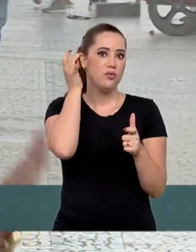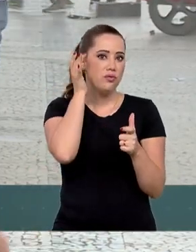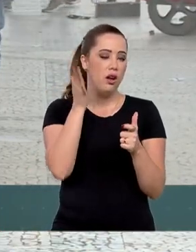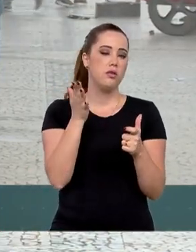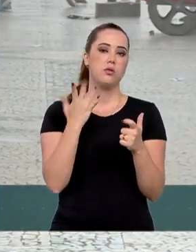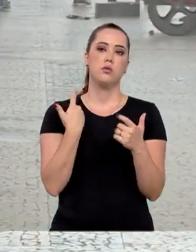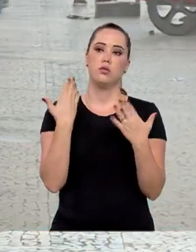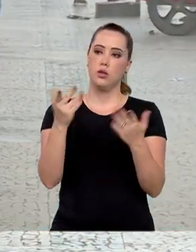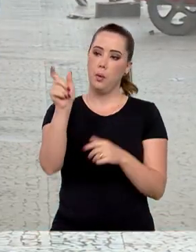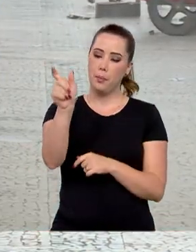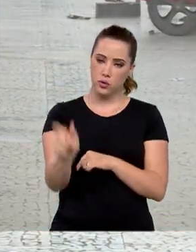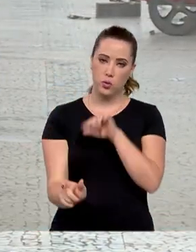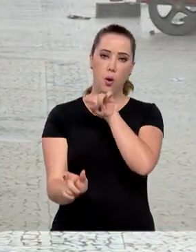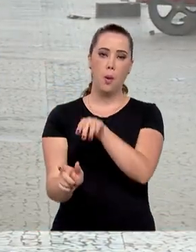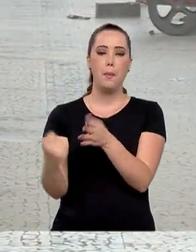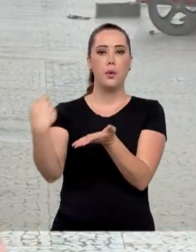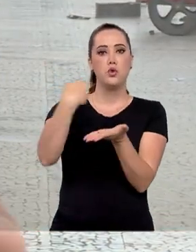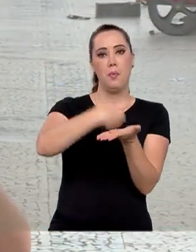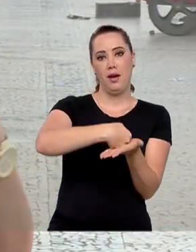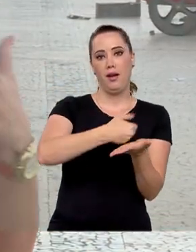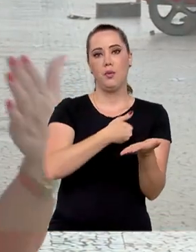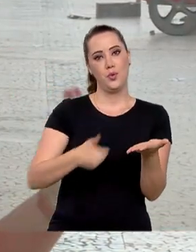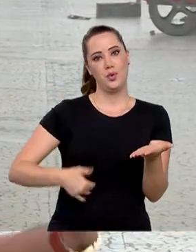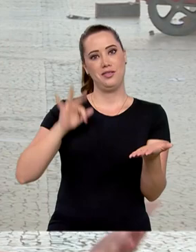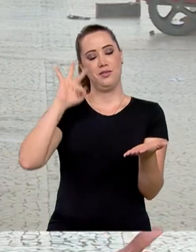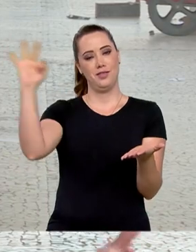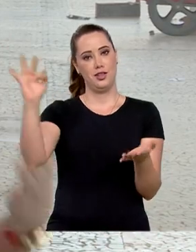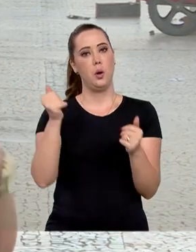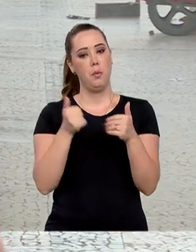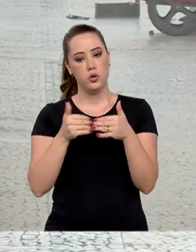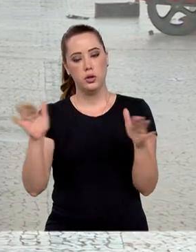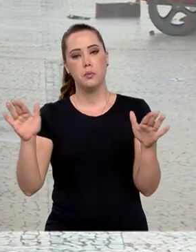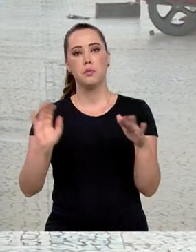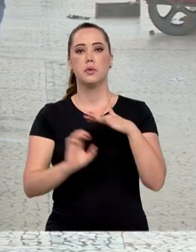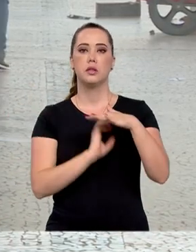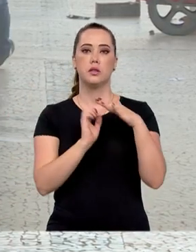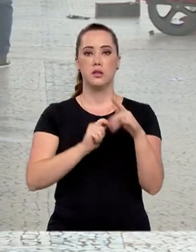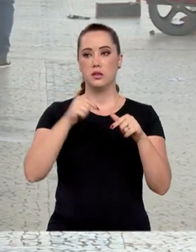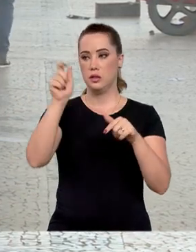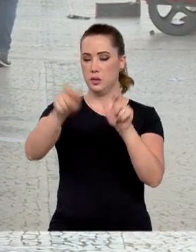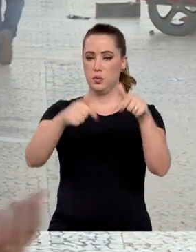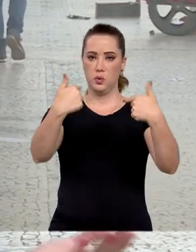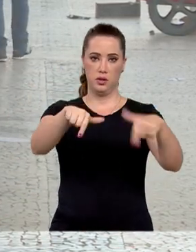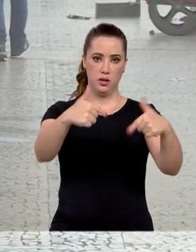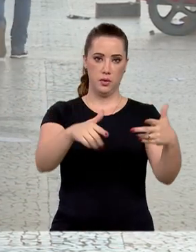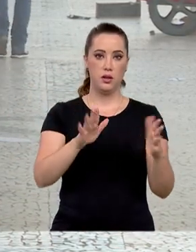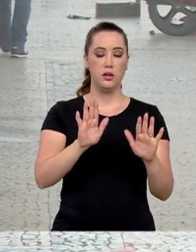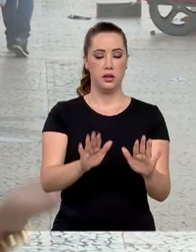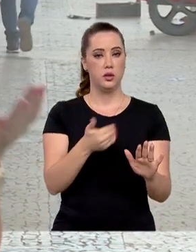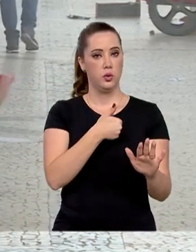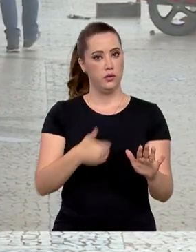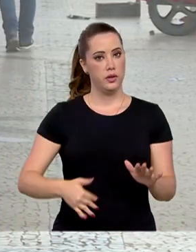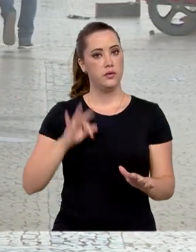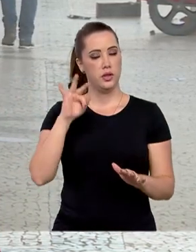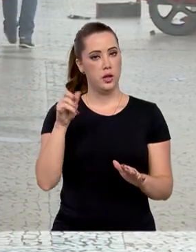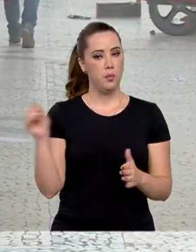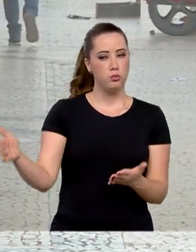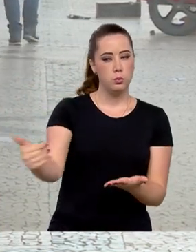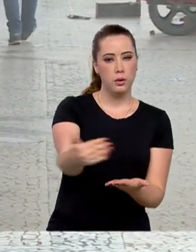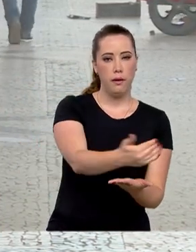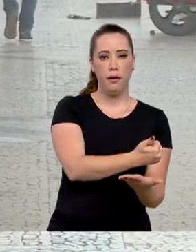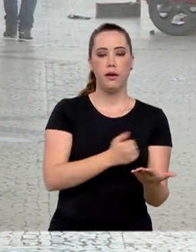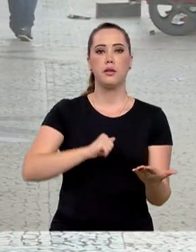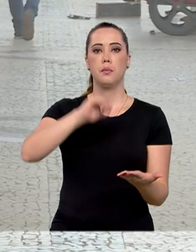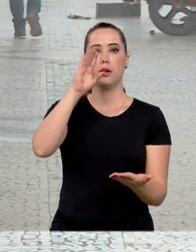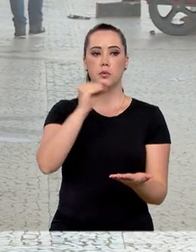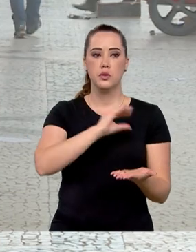Com isso, o devedor regulariza a situação, pode manter a aberta e os empregados trabalhando. Já o governo federal pode arrecadar mais